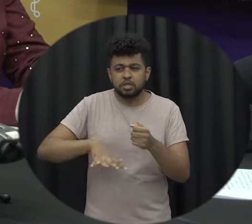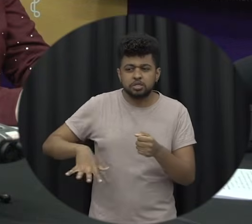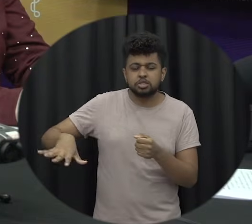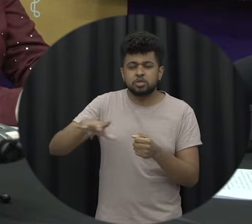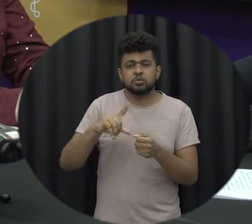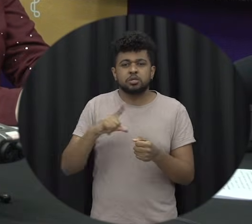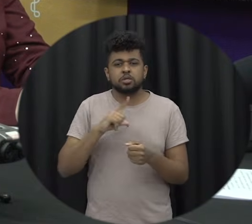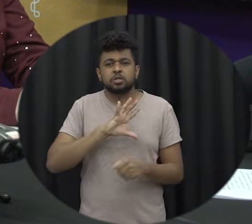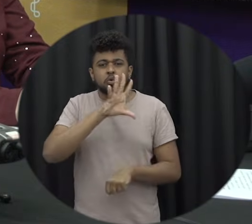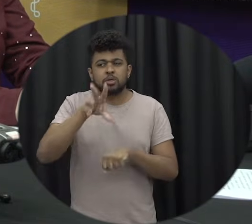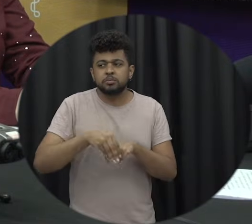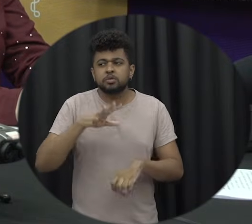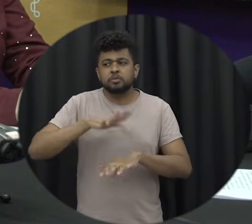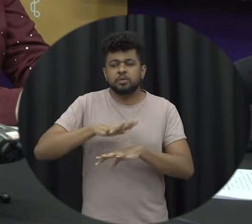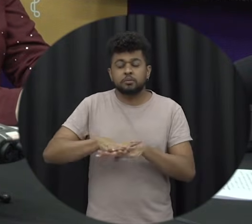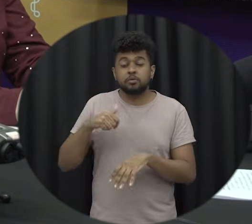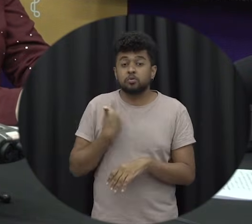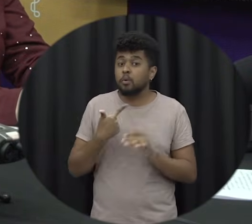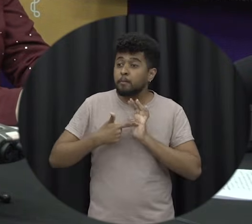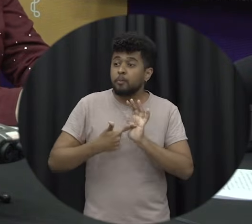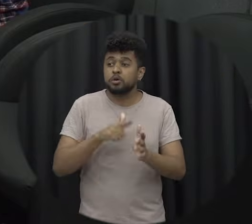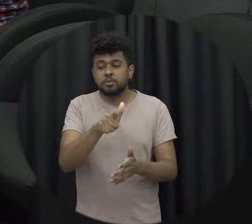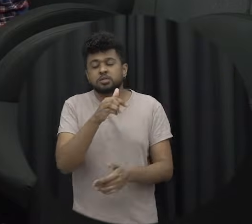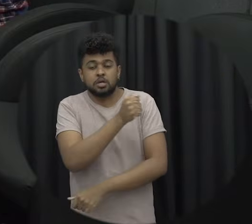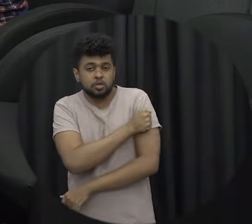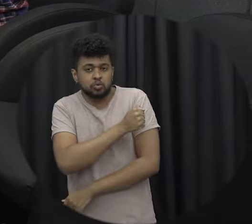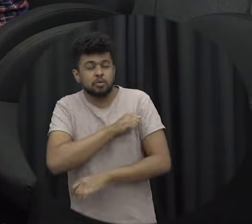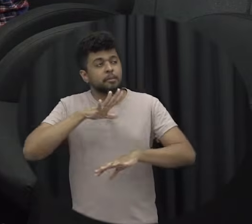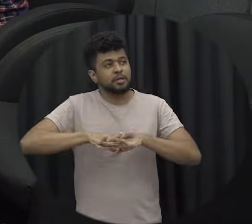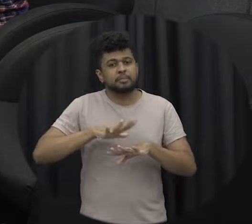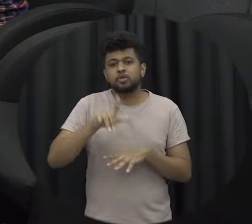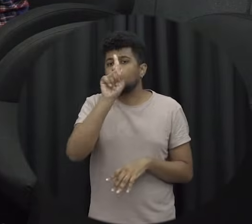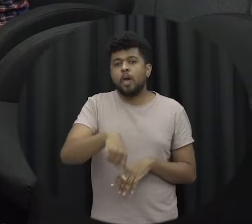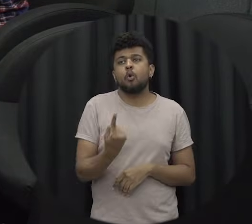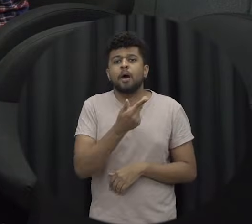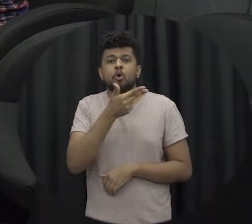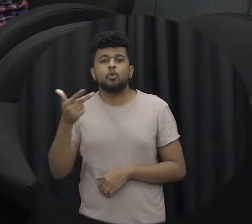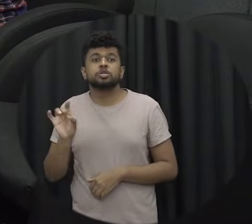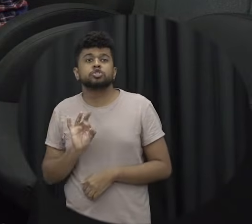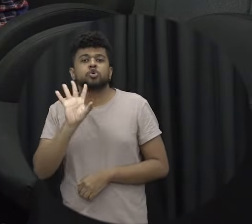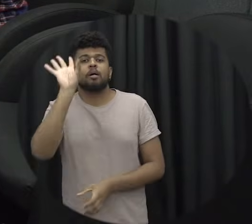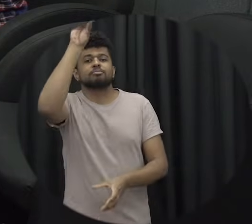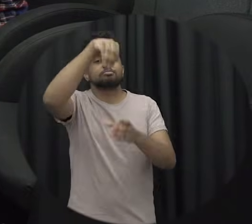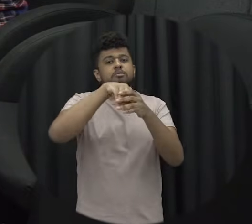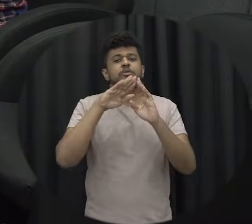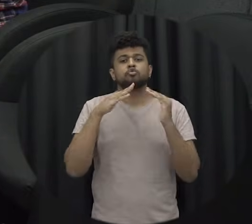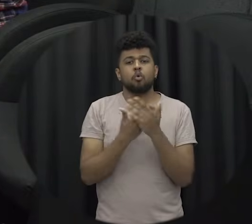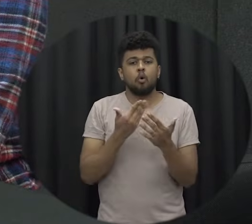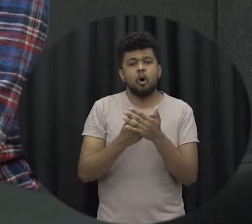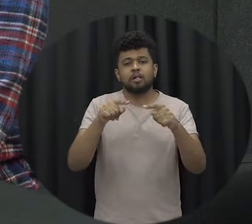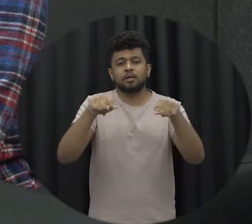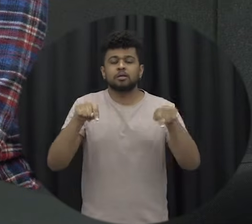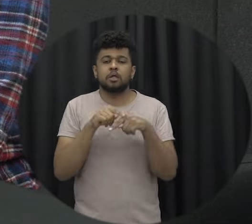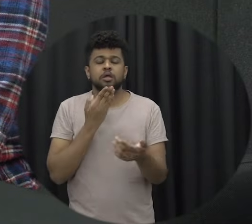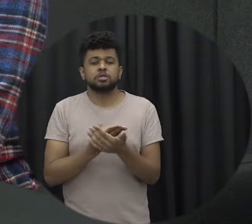mostra para esse estudante que a matemática não é uma coisa que está só dentro da escola, na sala de aula, que a matemática faz parte do